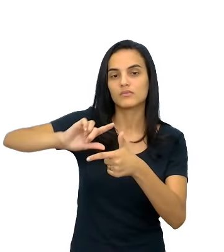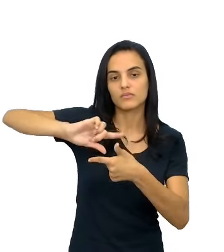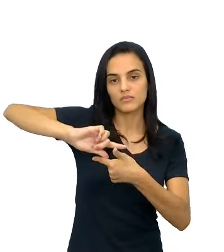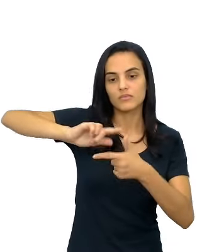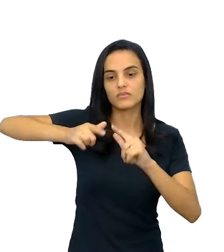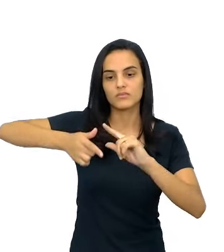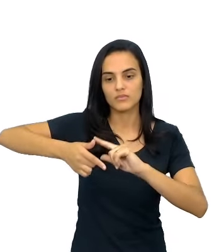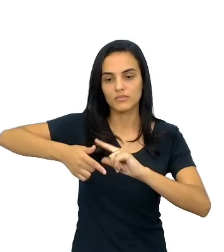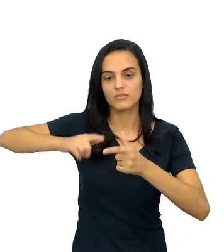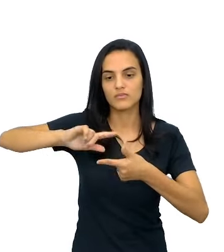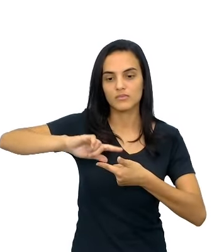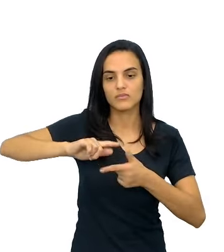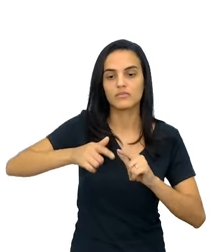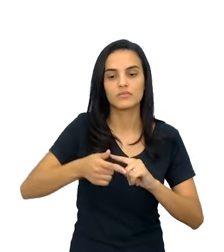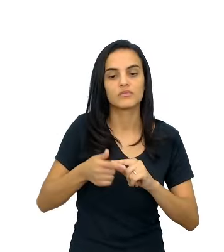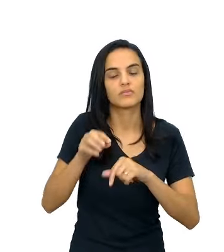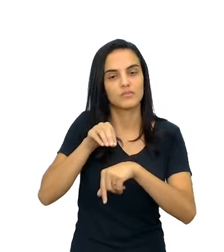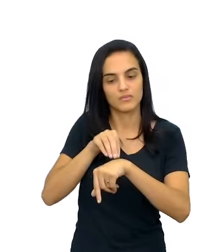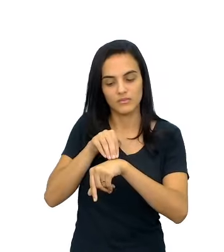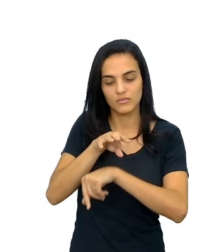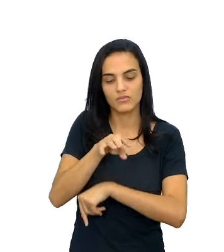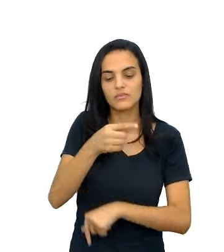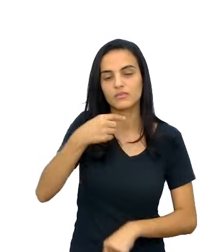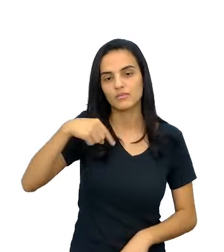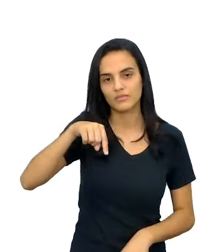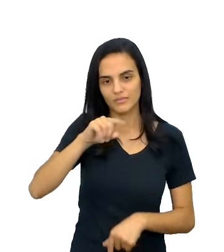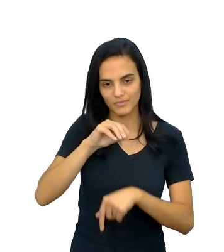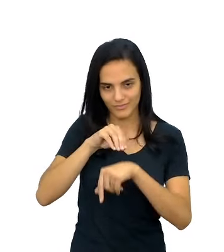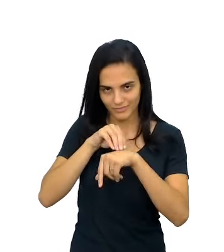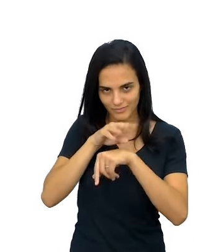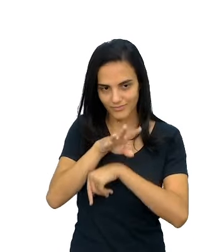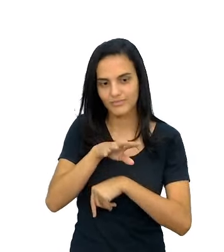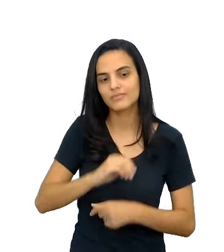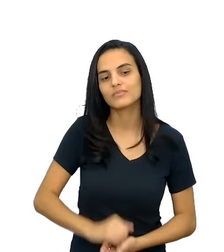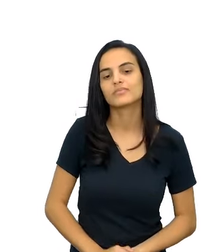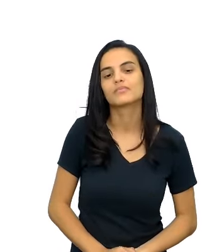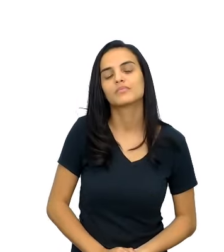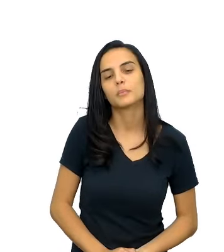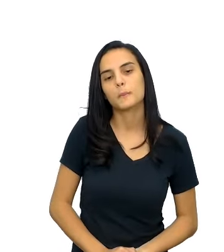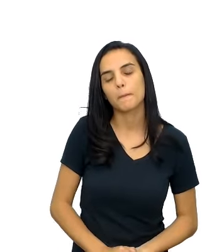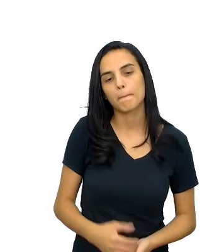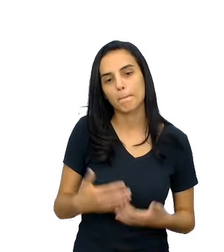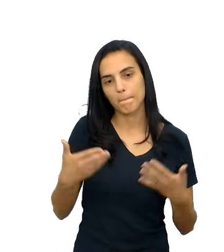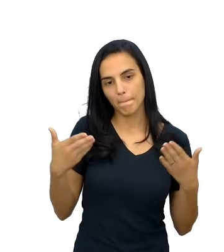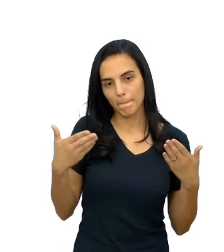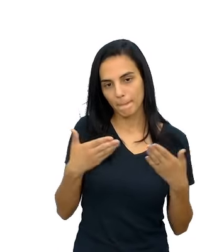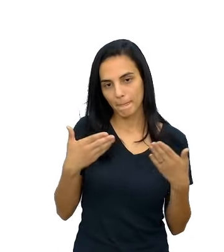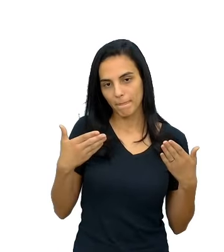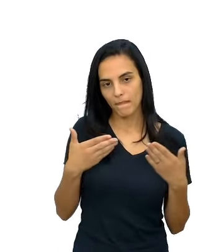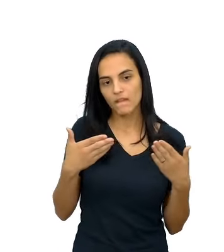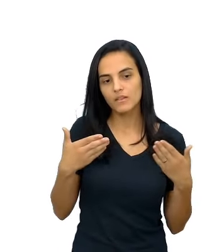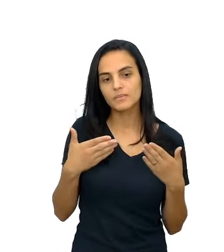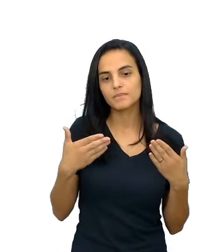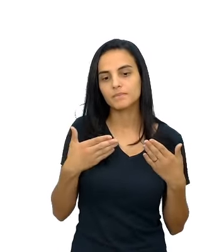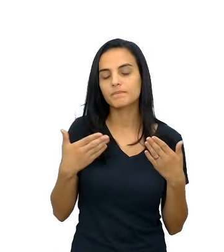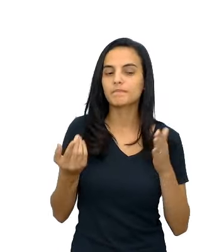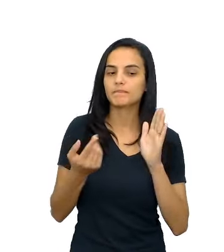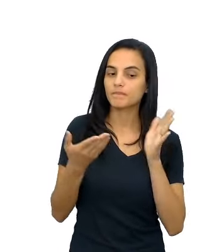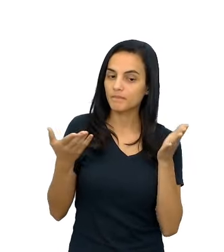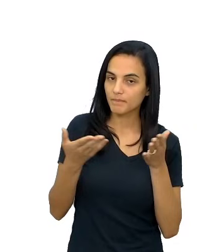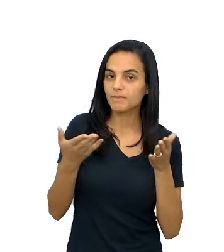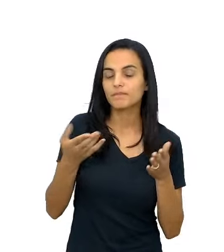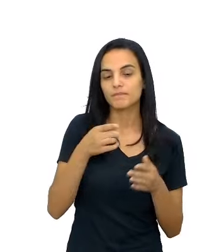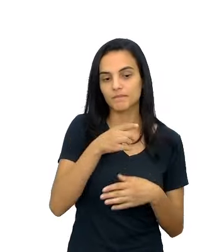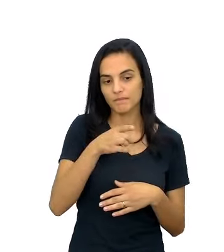né? Então, fica aí as nossas dicas. Eu deixo aqui para vocês, agora vocês estão